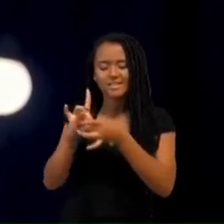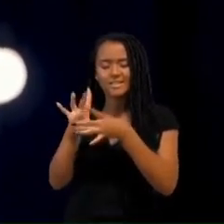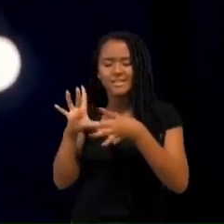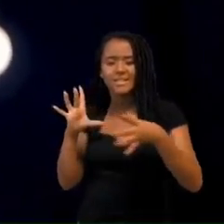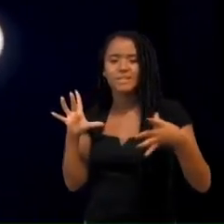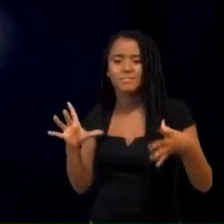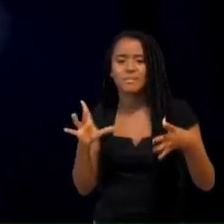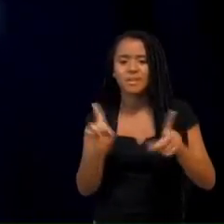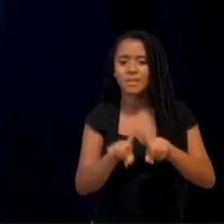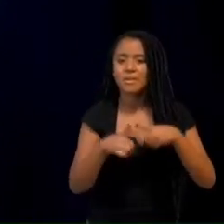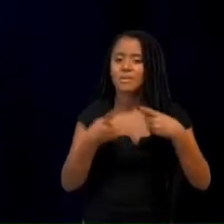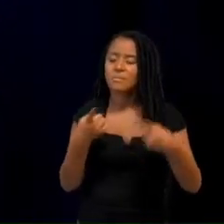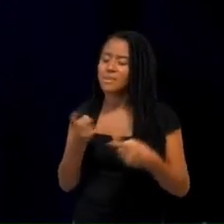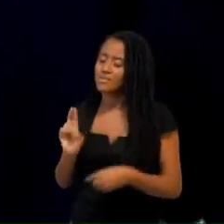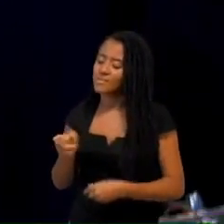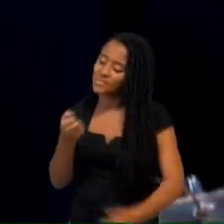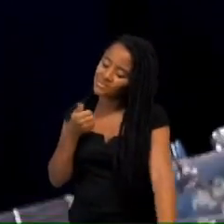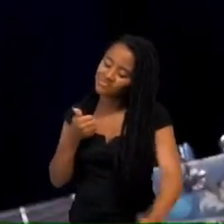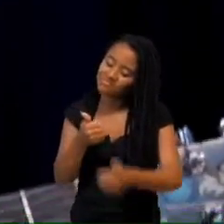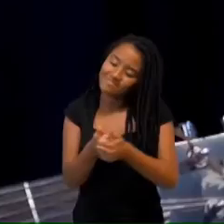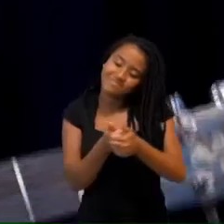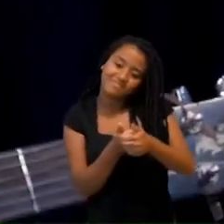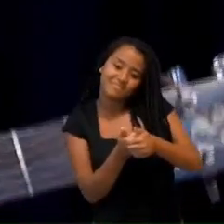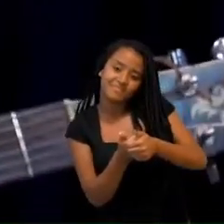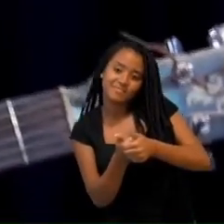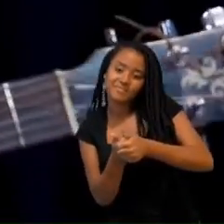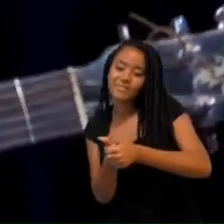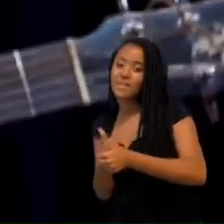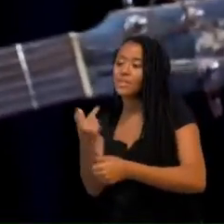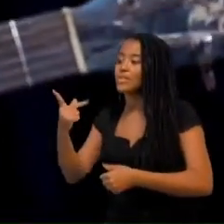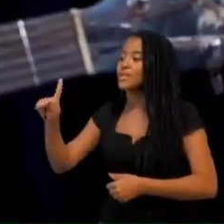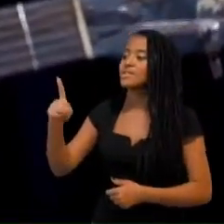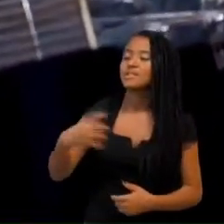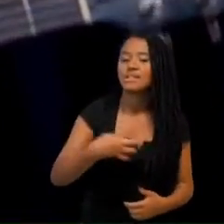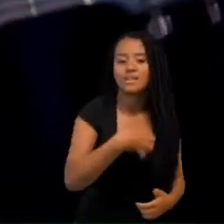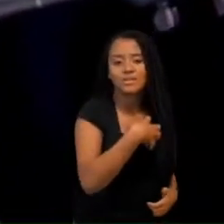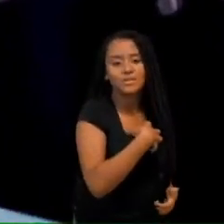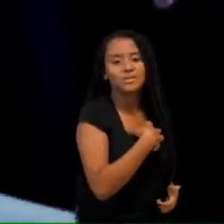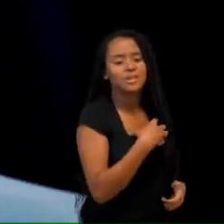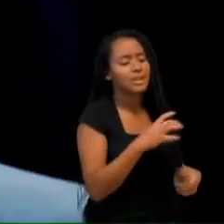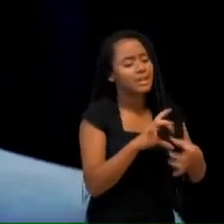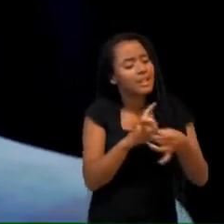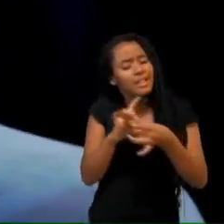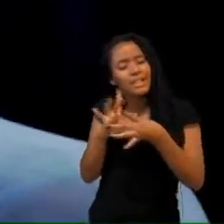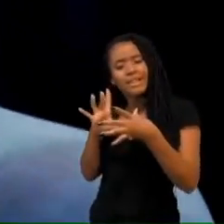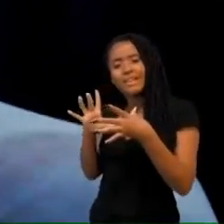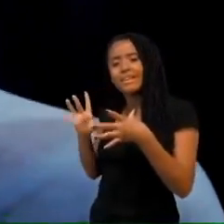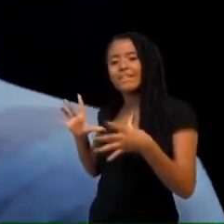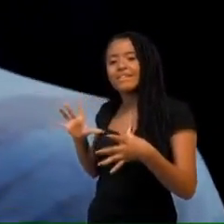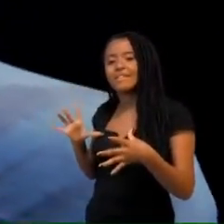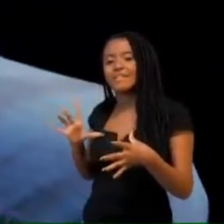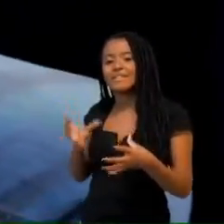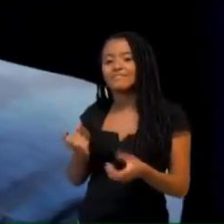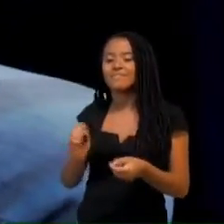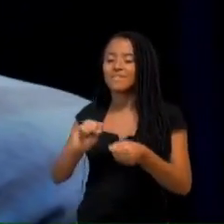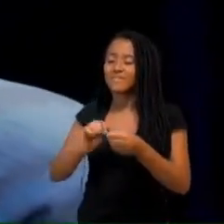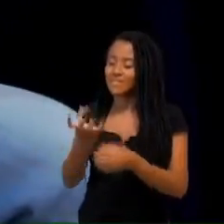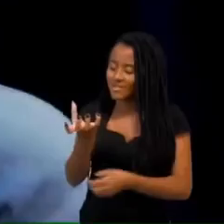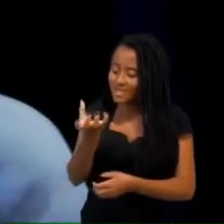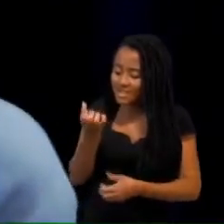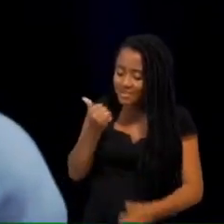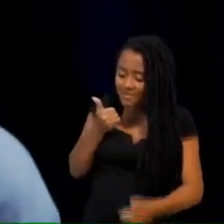desapegada mais grudada em mim seu jeito solto me